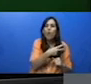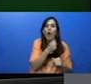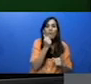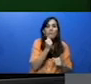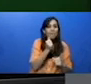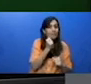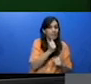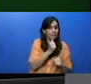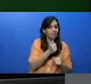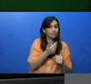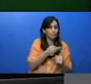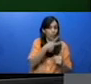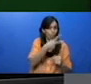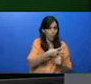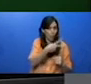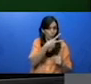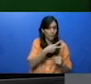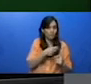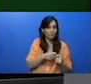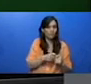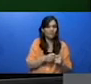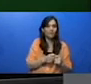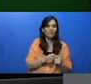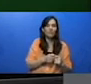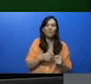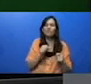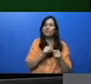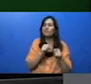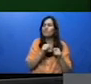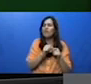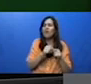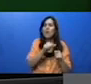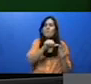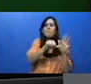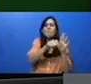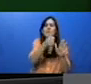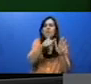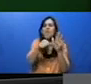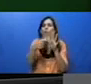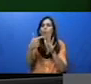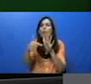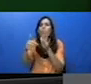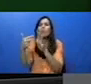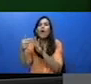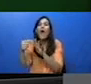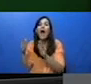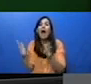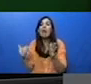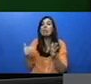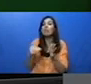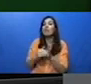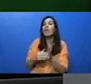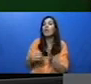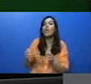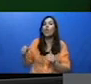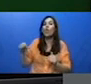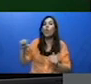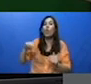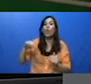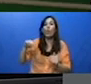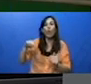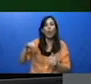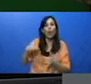Então, eles fizeram, olha, primeira, segunda, terceira, quarta, quinta, até a 9ª